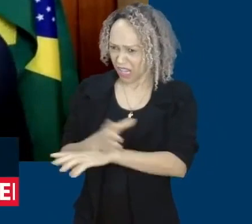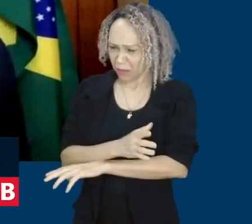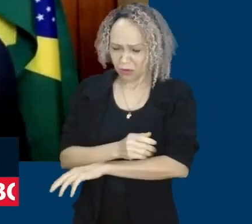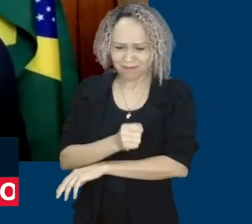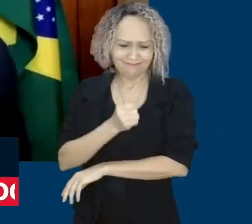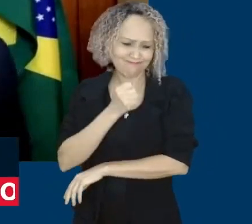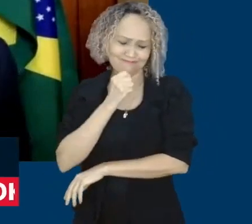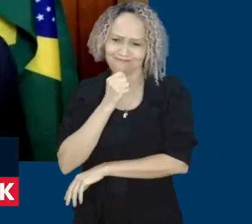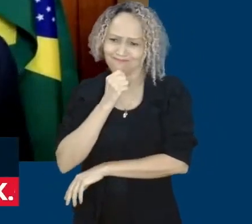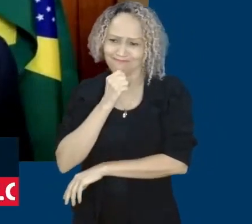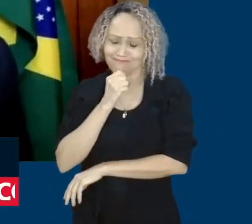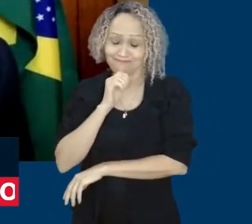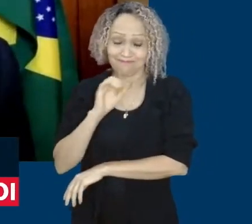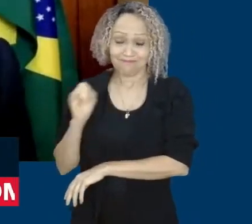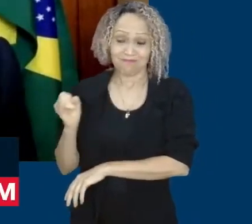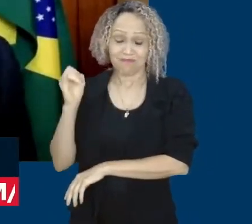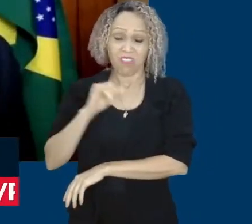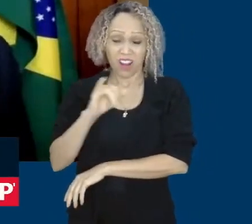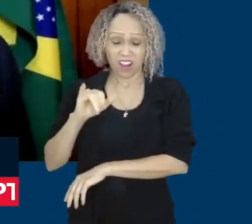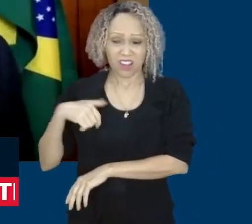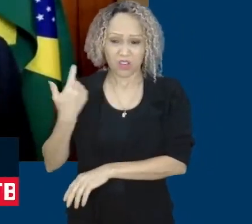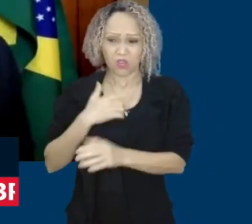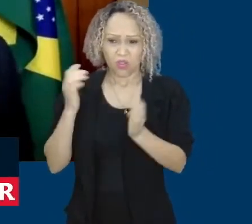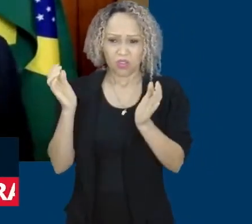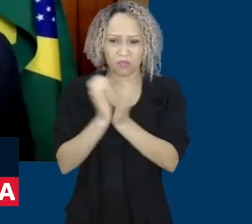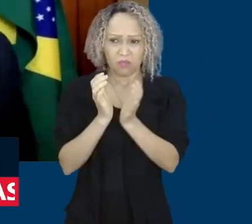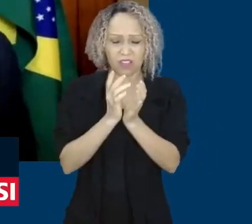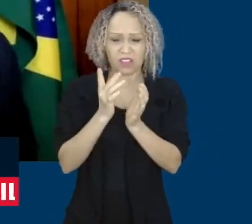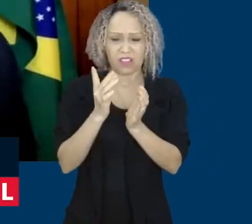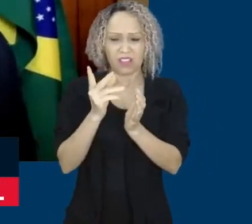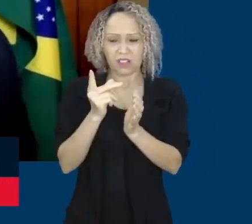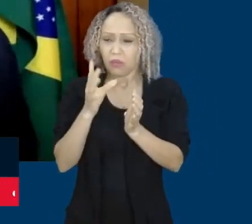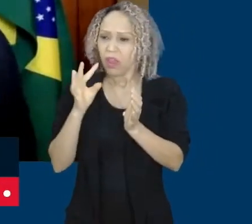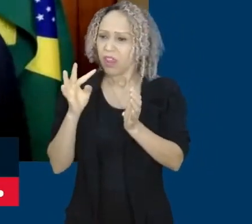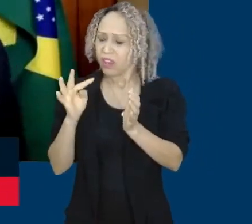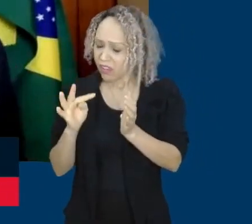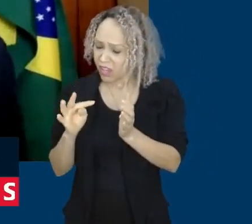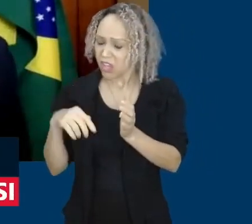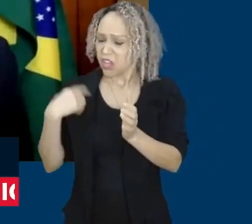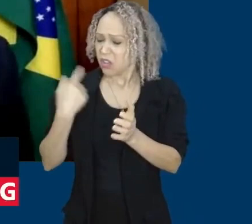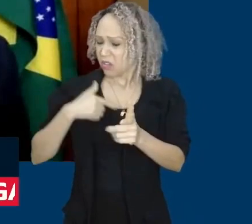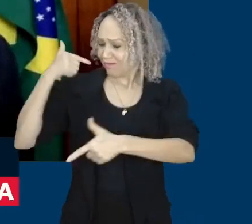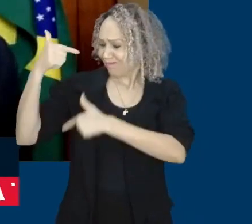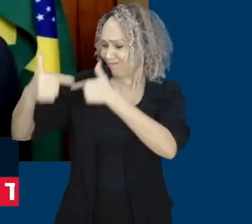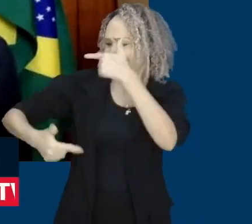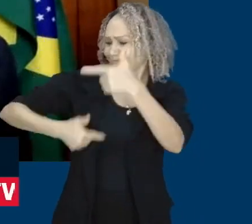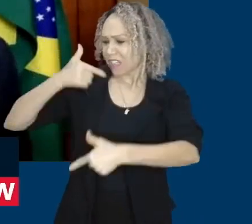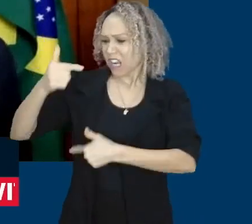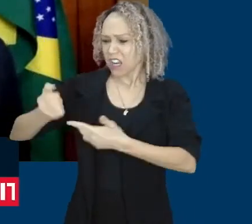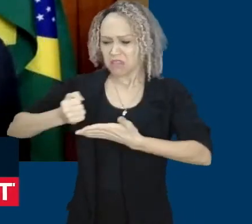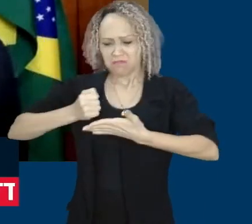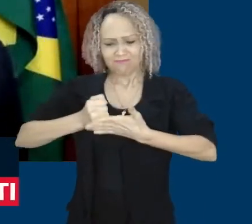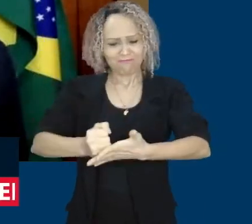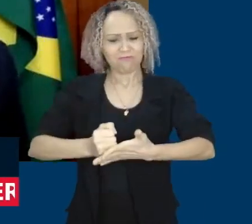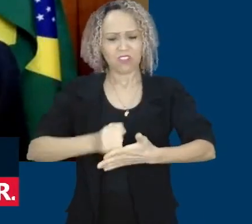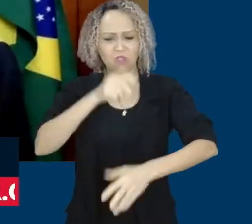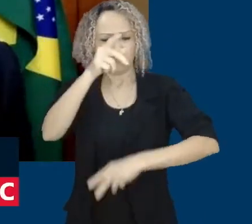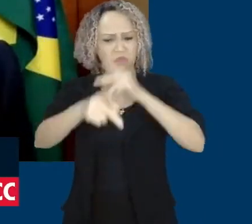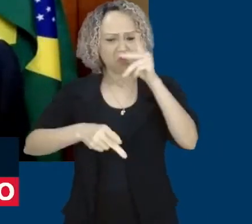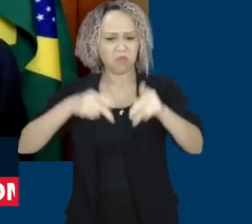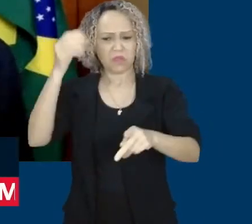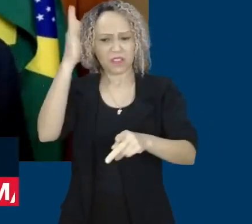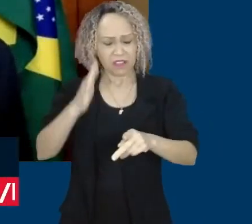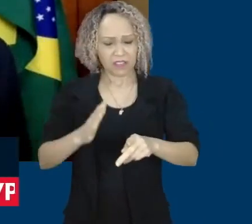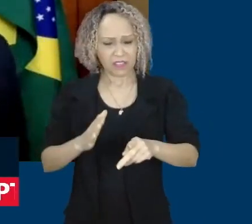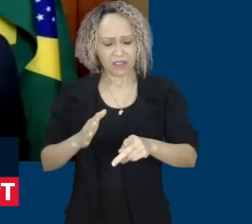importante dizer que a nossa bancada não faltou o povo brasileiro e nós votamos pela diminuição dos